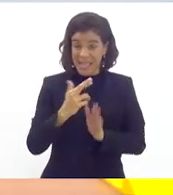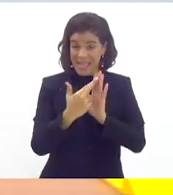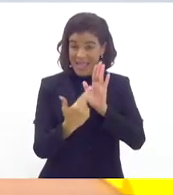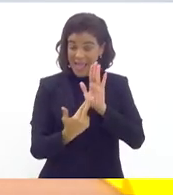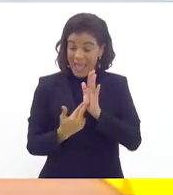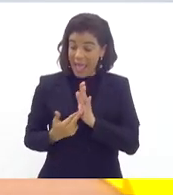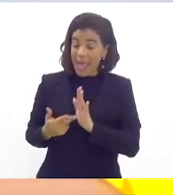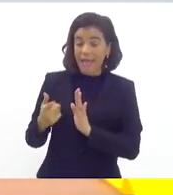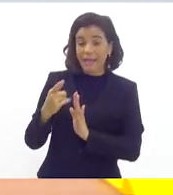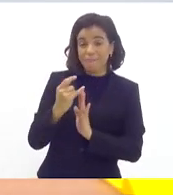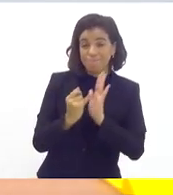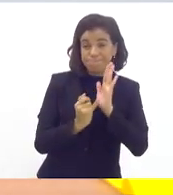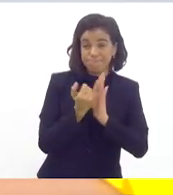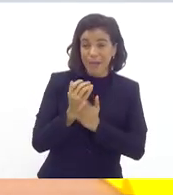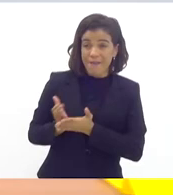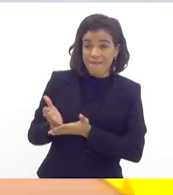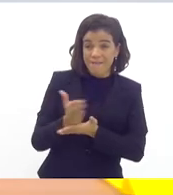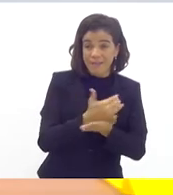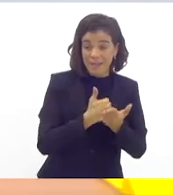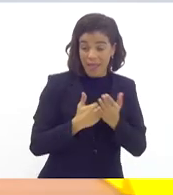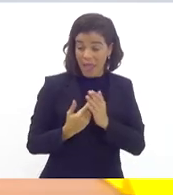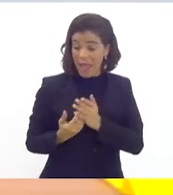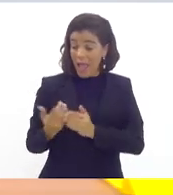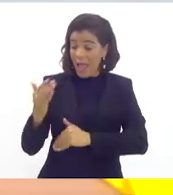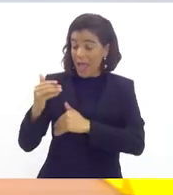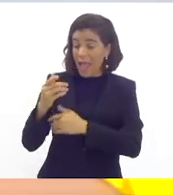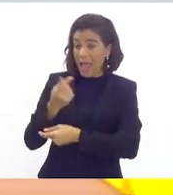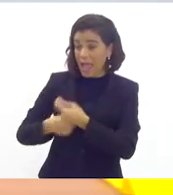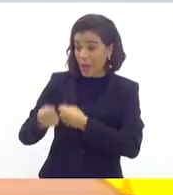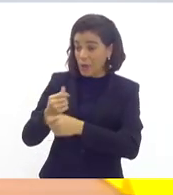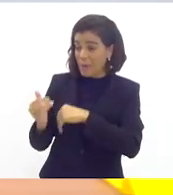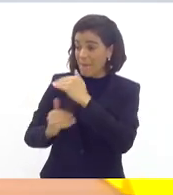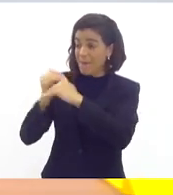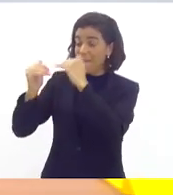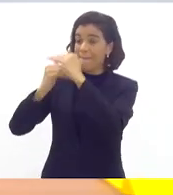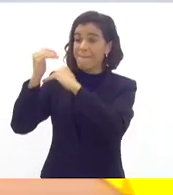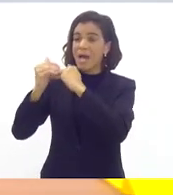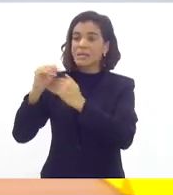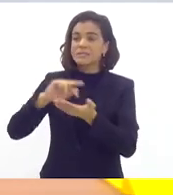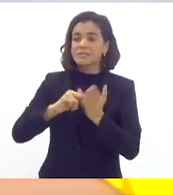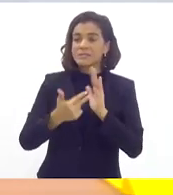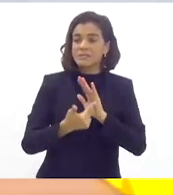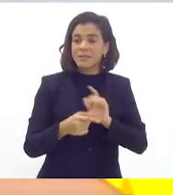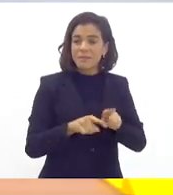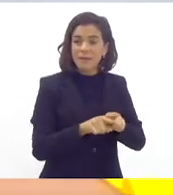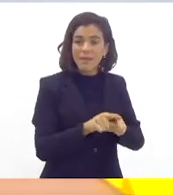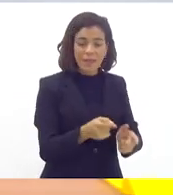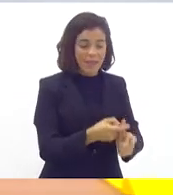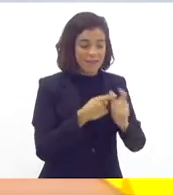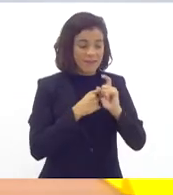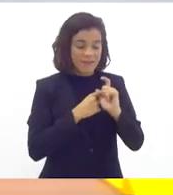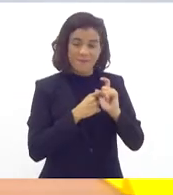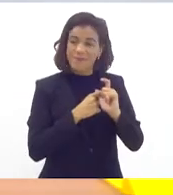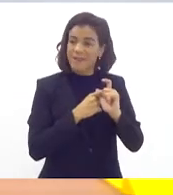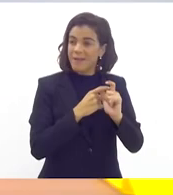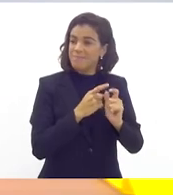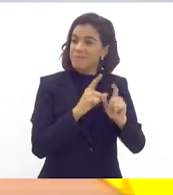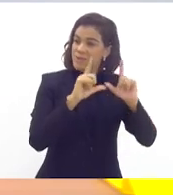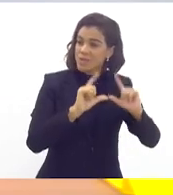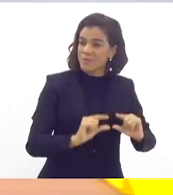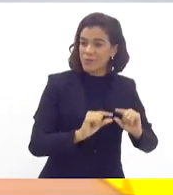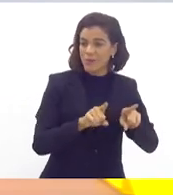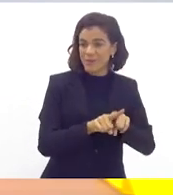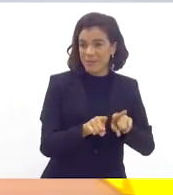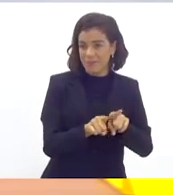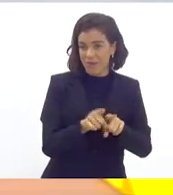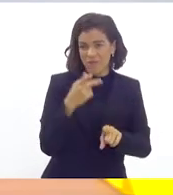fiscal, se a economia está crescendo mais, eu reduzo muito o risco de inadimplência, de que a dívida pública entre numa trajetória explosiva. Estou falando da